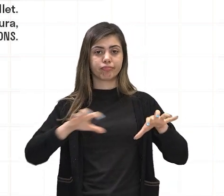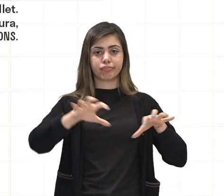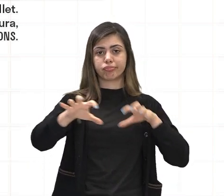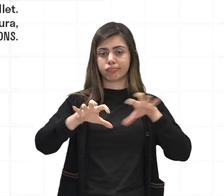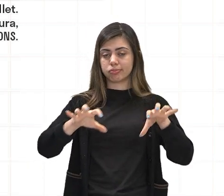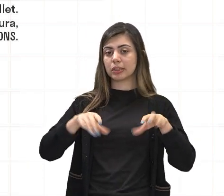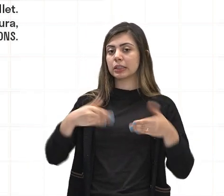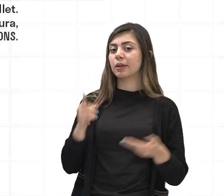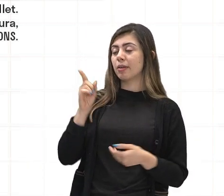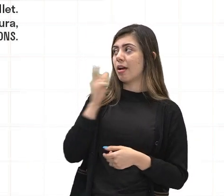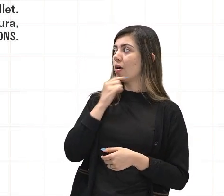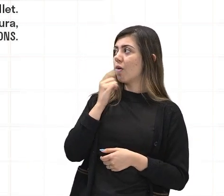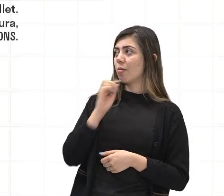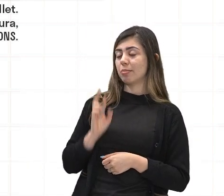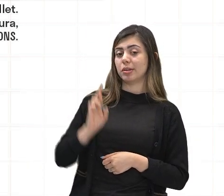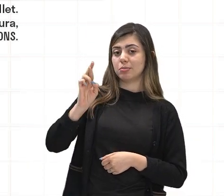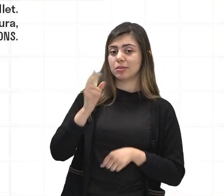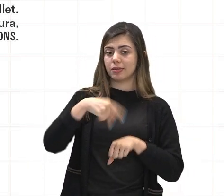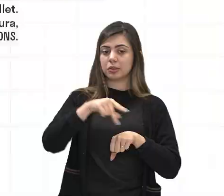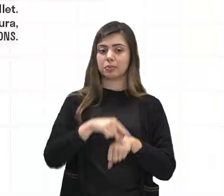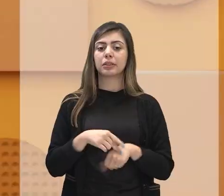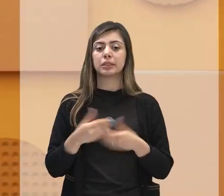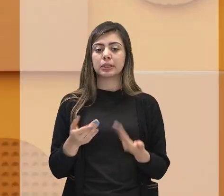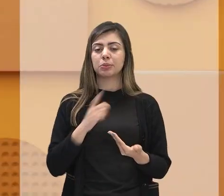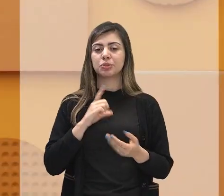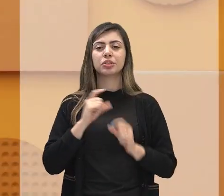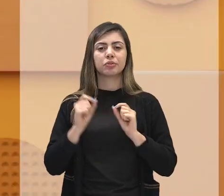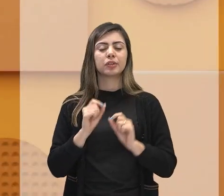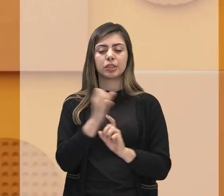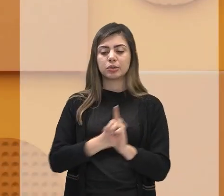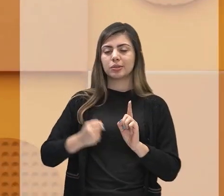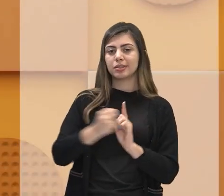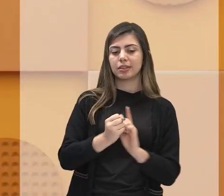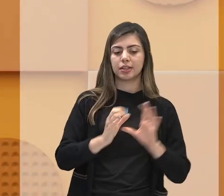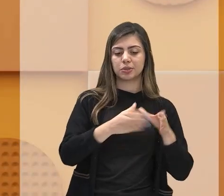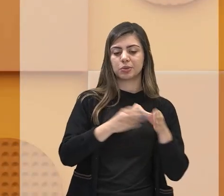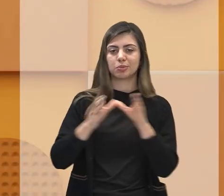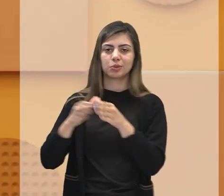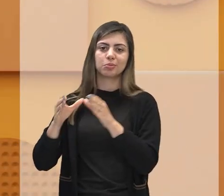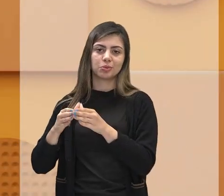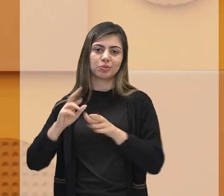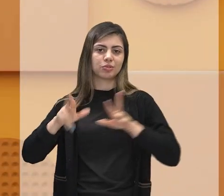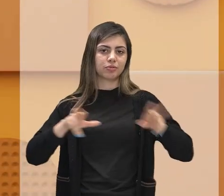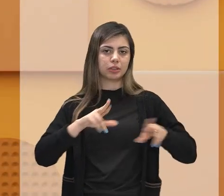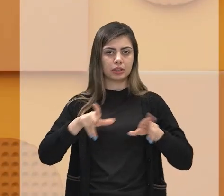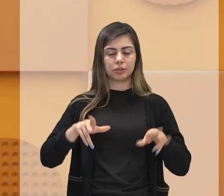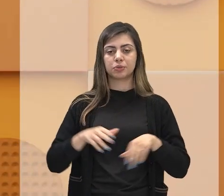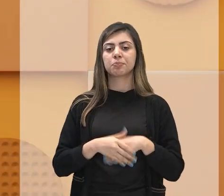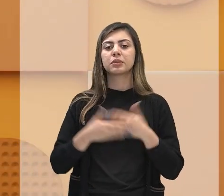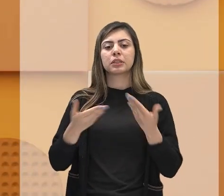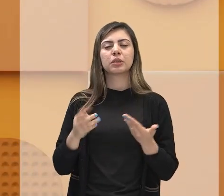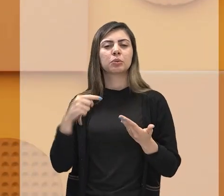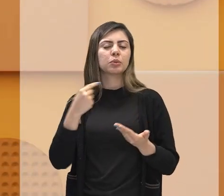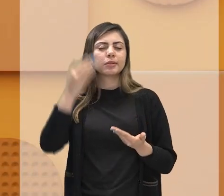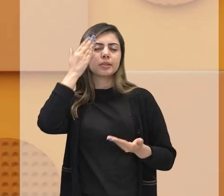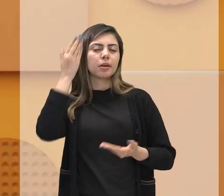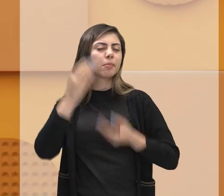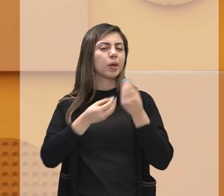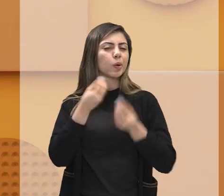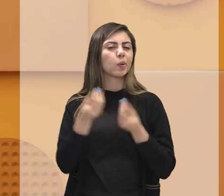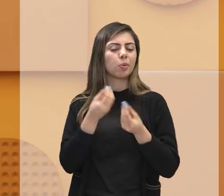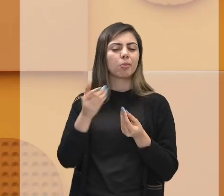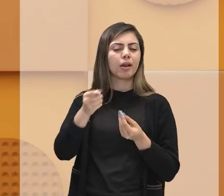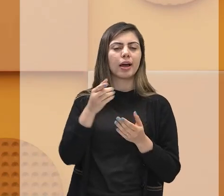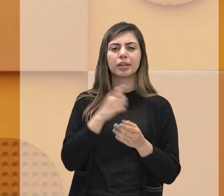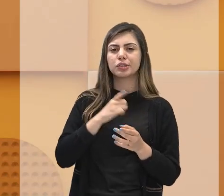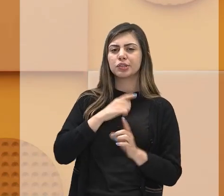representando classes sociais distintas. E para a gente recordar como funcionavam essas classes sociais dentro da França